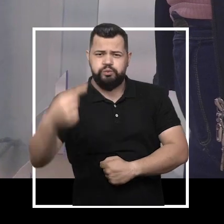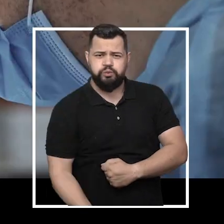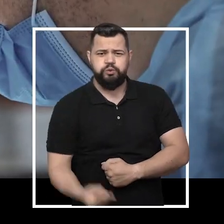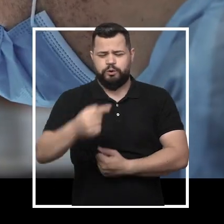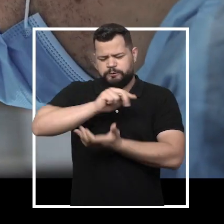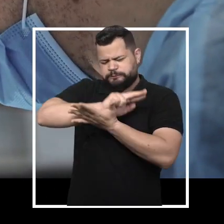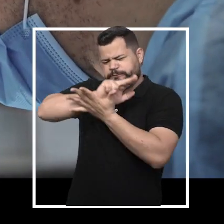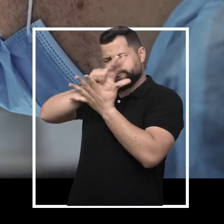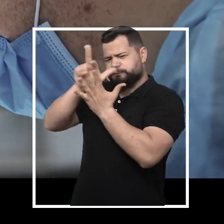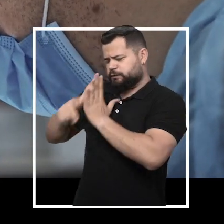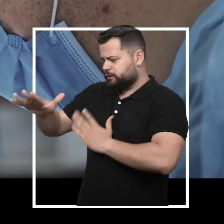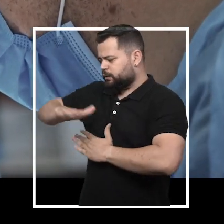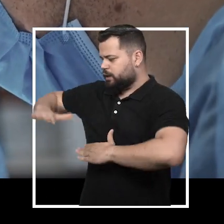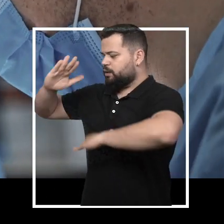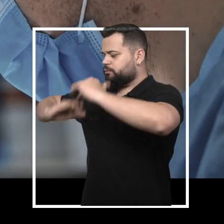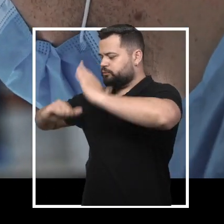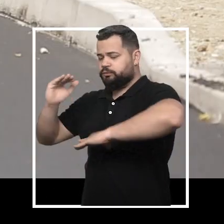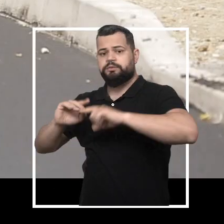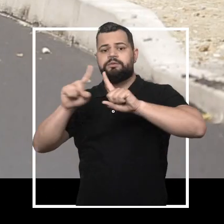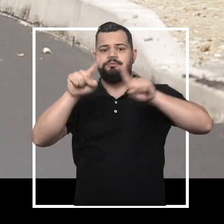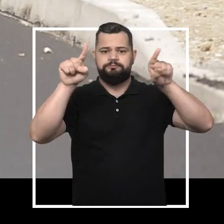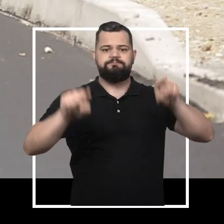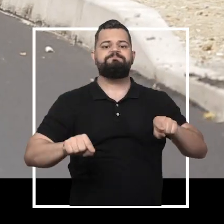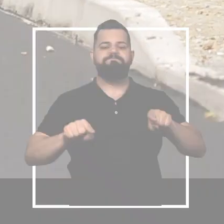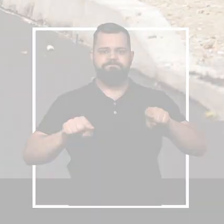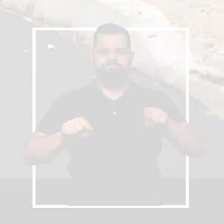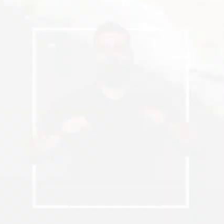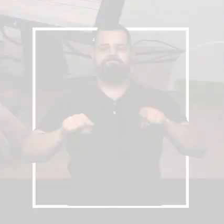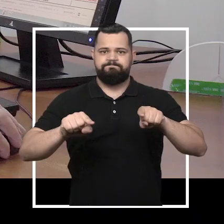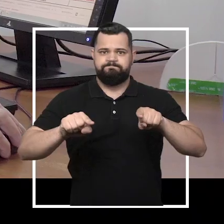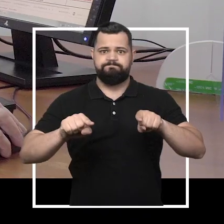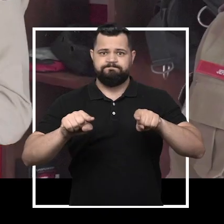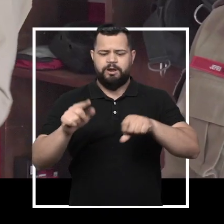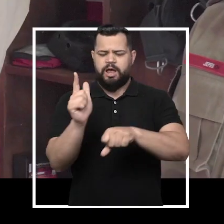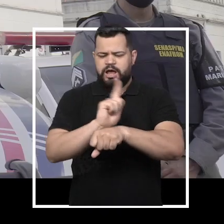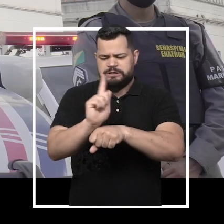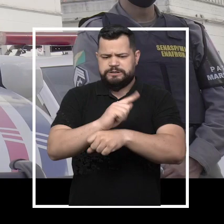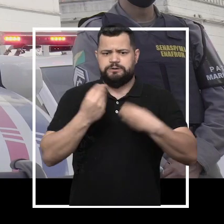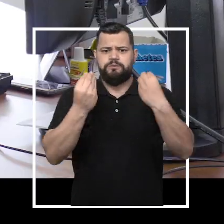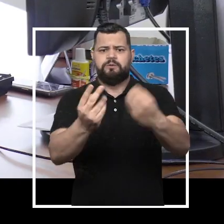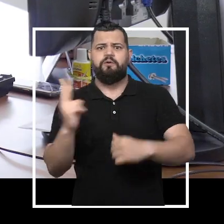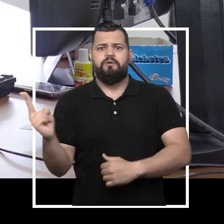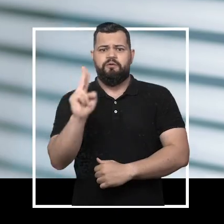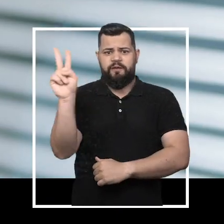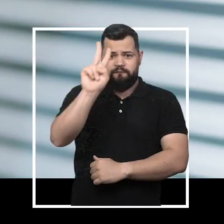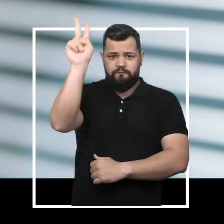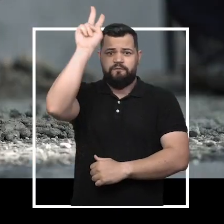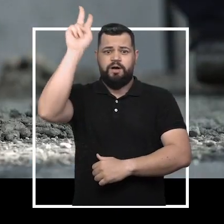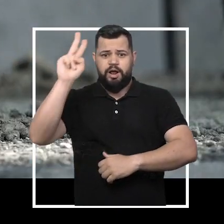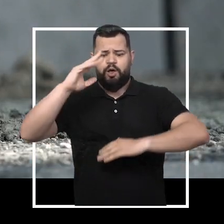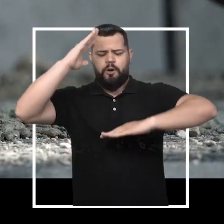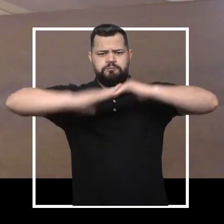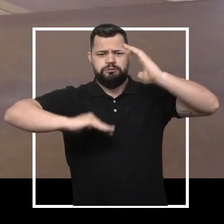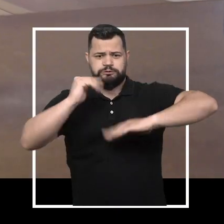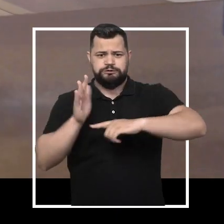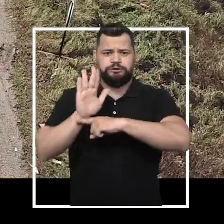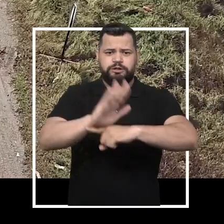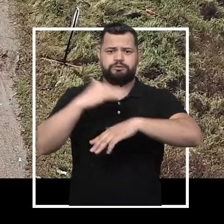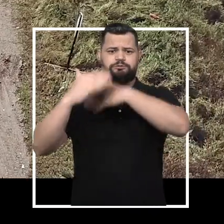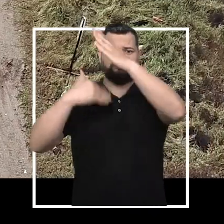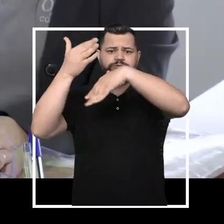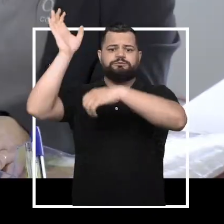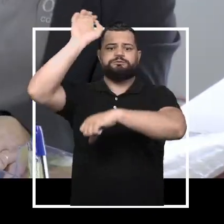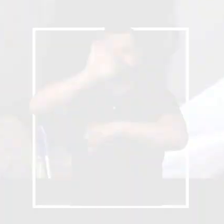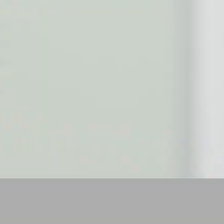milhões em premiações para as diversas categorias de servidores. Nunca uma gestão valorizou tanto as mãos que constroem o